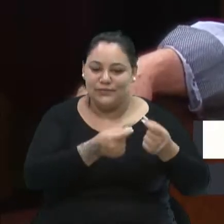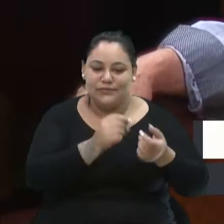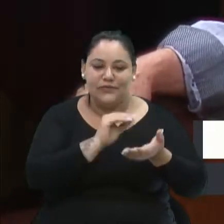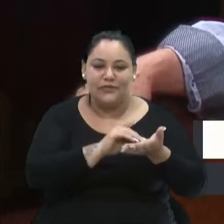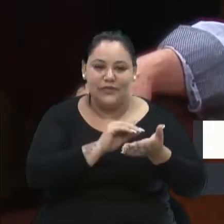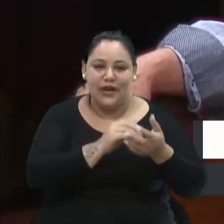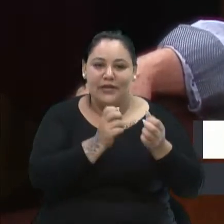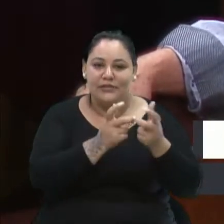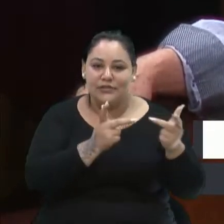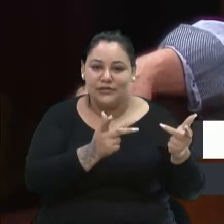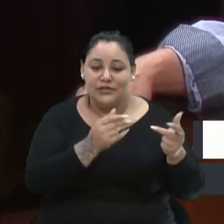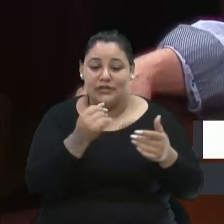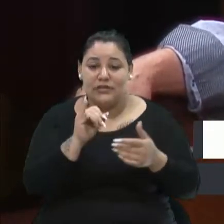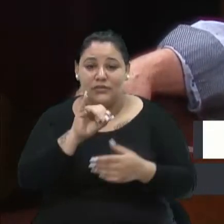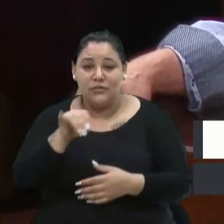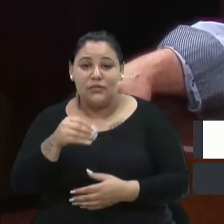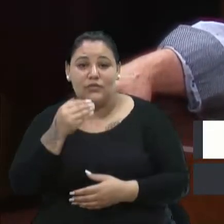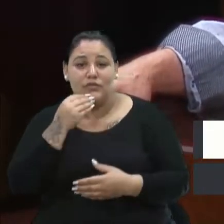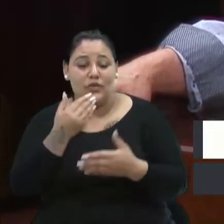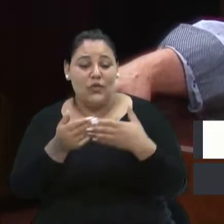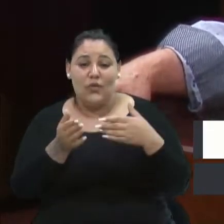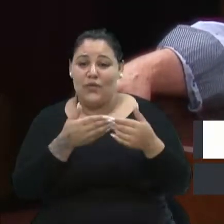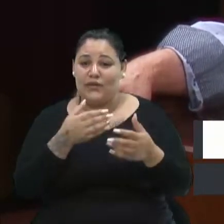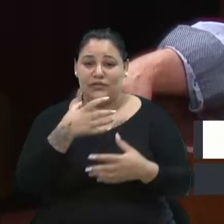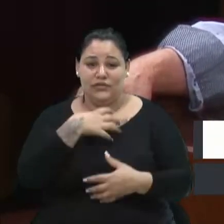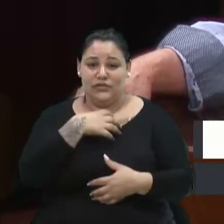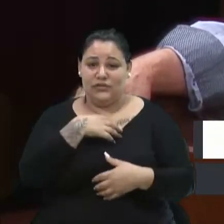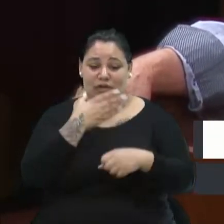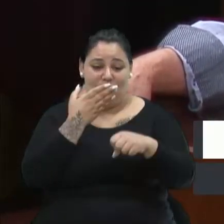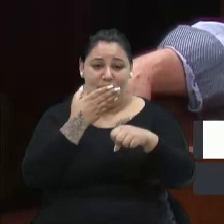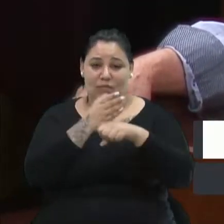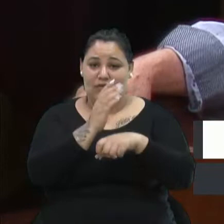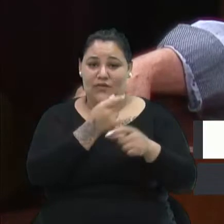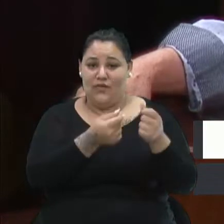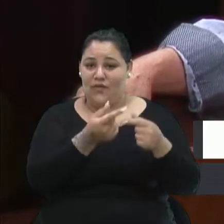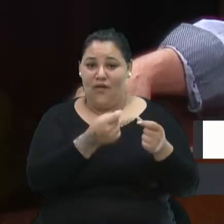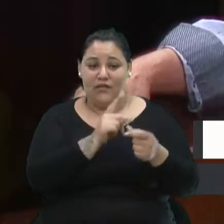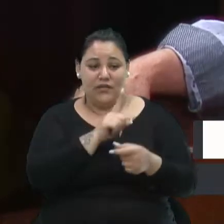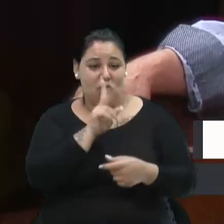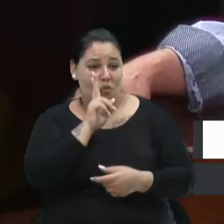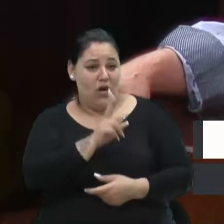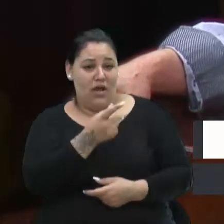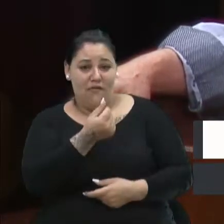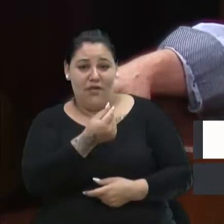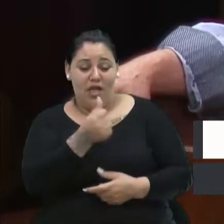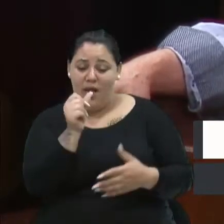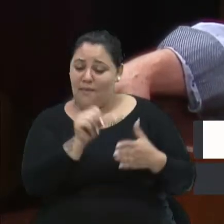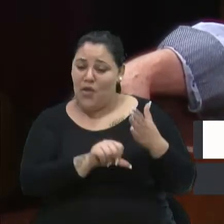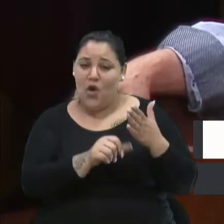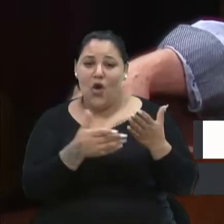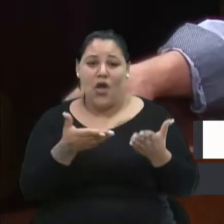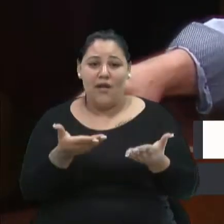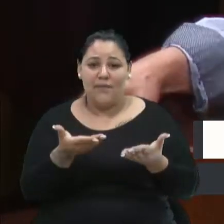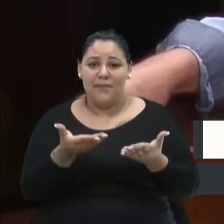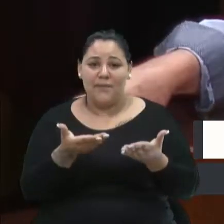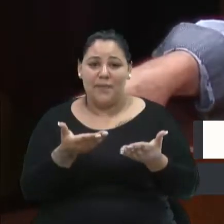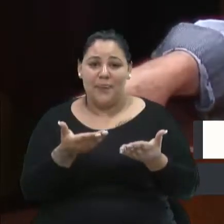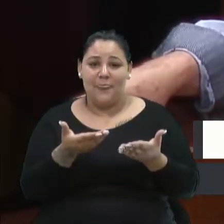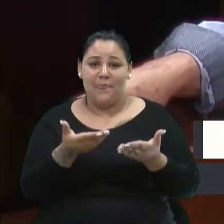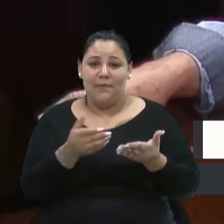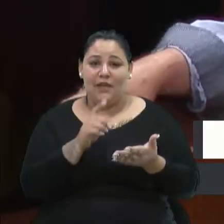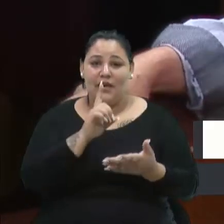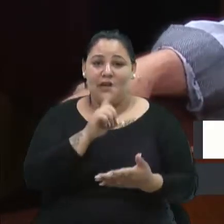de qualquer jeito aprovar um financiamento independente do valor, fica pior ainda. É a mesma